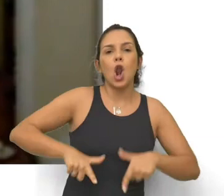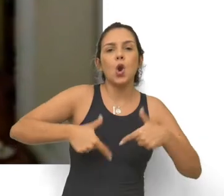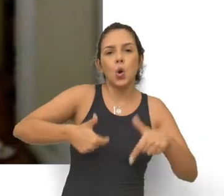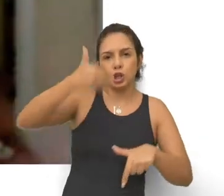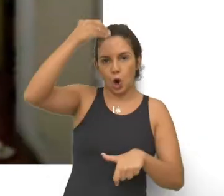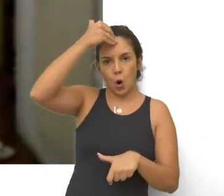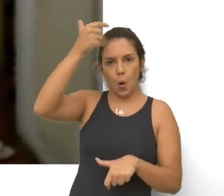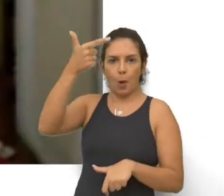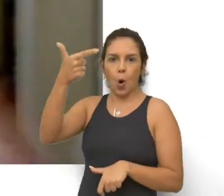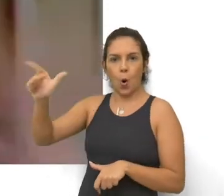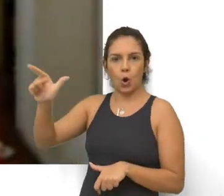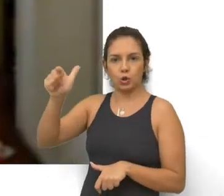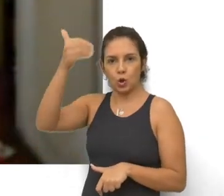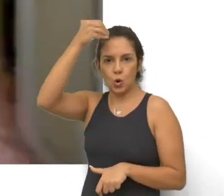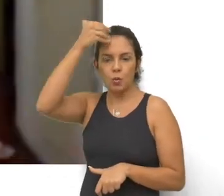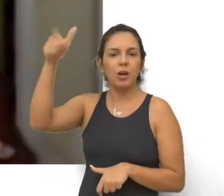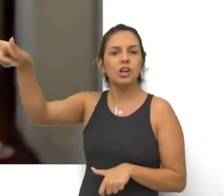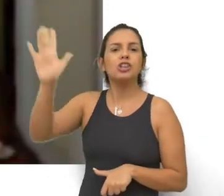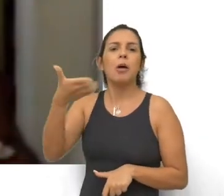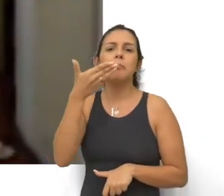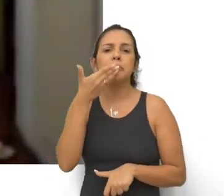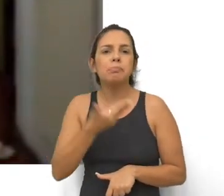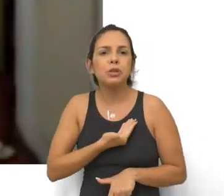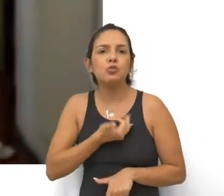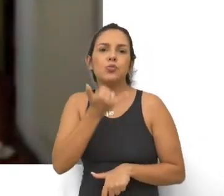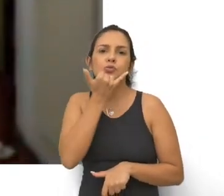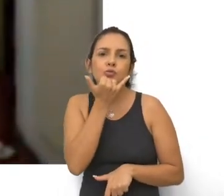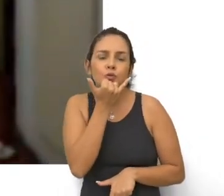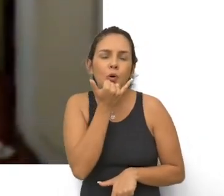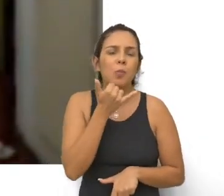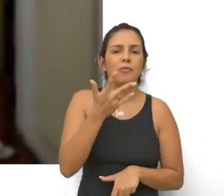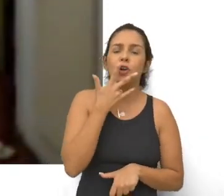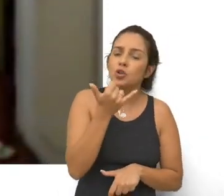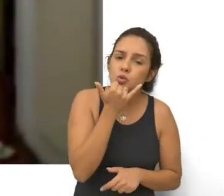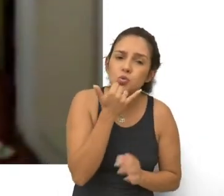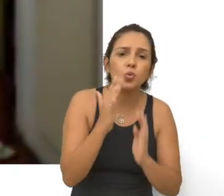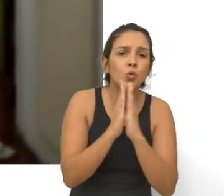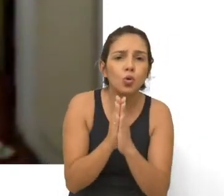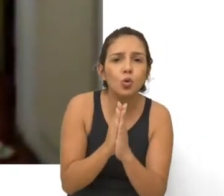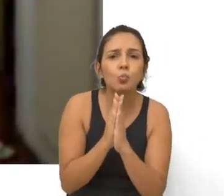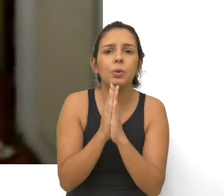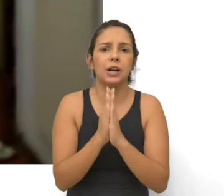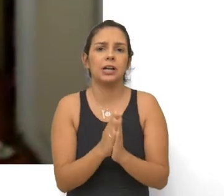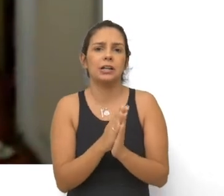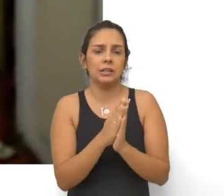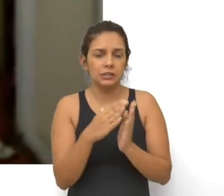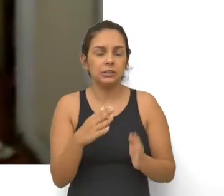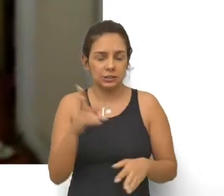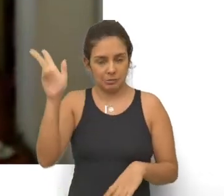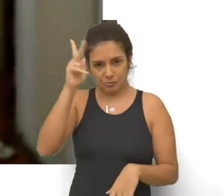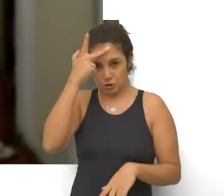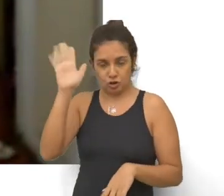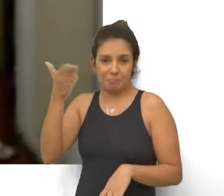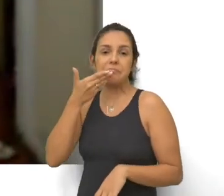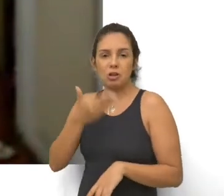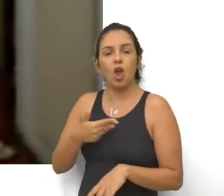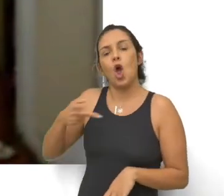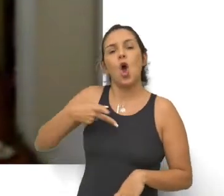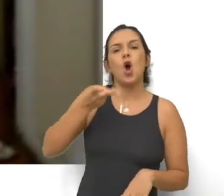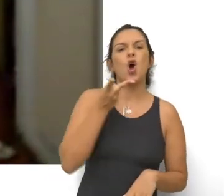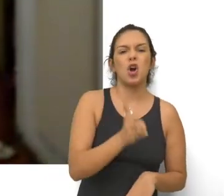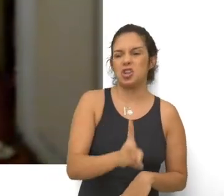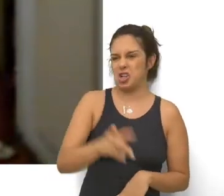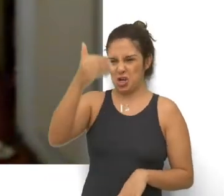e o outro já pediu desculpa, já está noutra, já falou, olha, fiz sem querer, olha, lamento muito, pisei na bola, e você quer continuar